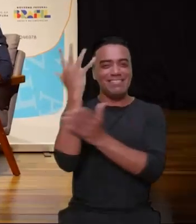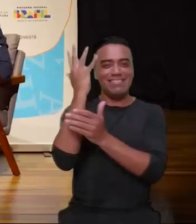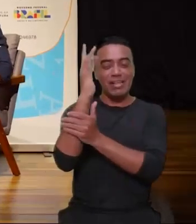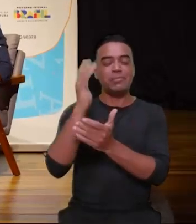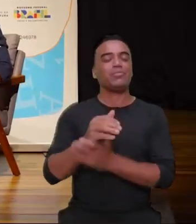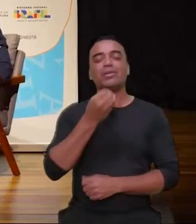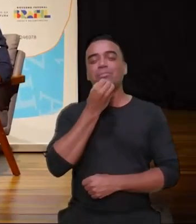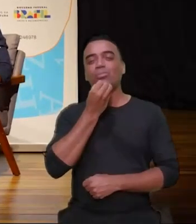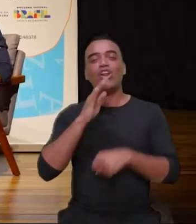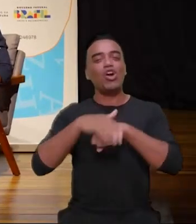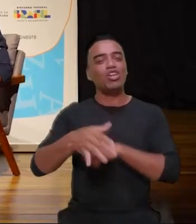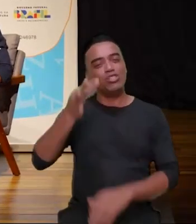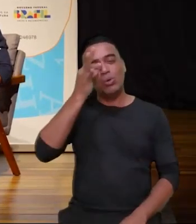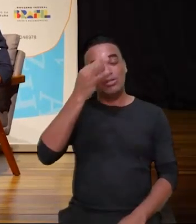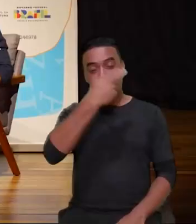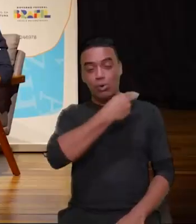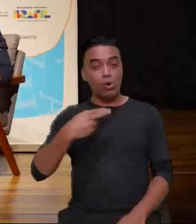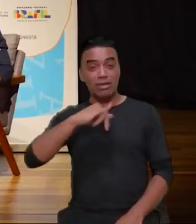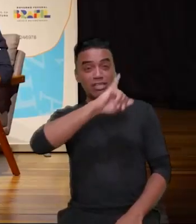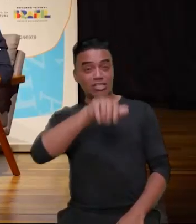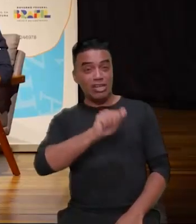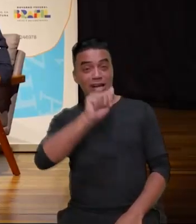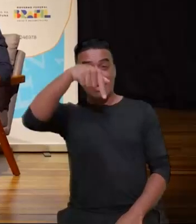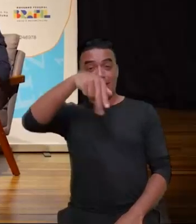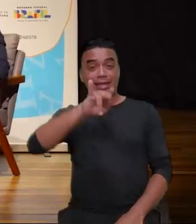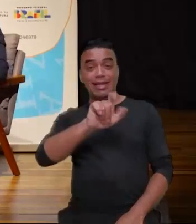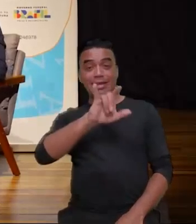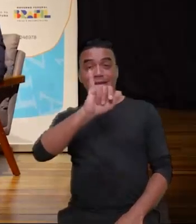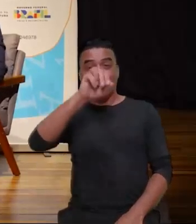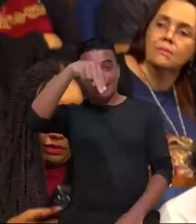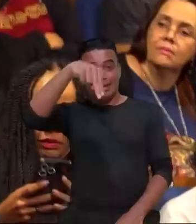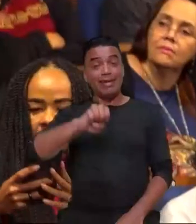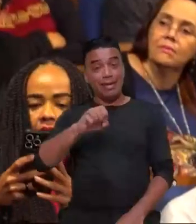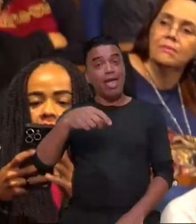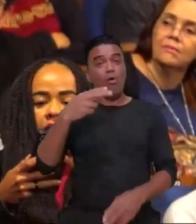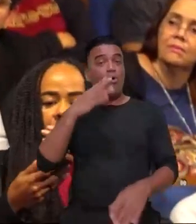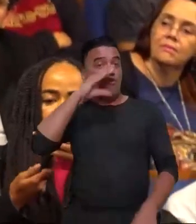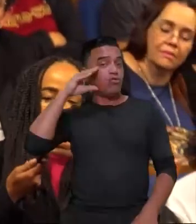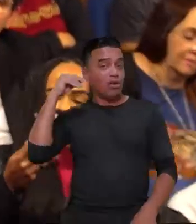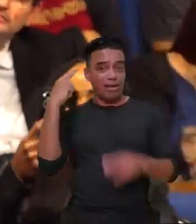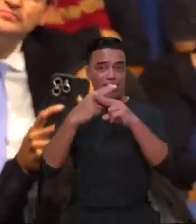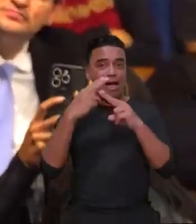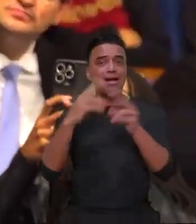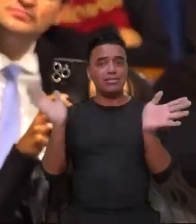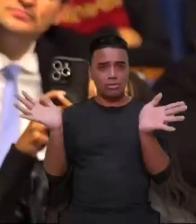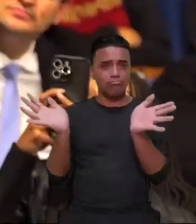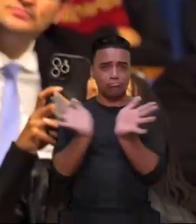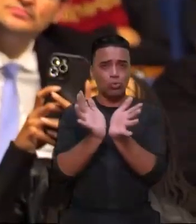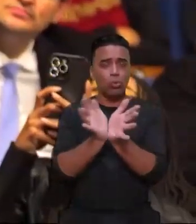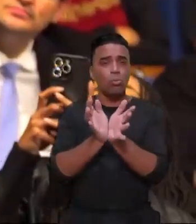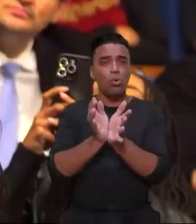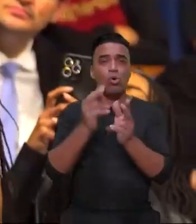Boa noite, Conceição. Meu nome é Jaqueline Maia. Eu sou empregada da Caixa, integrante do coletivo Caixa